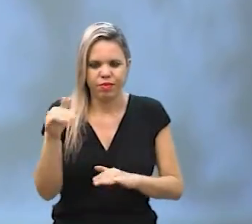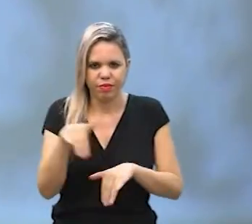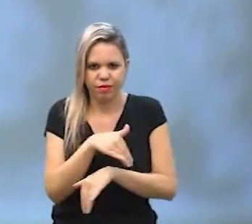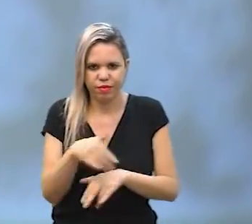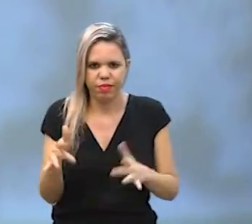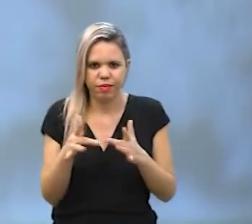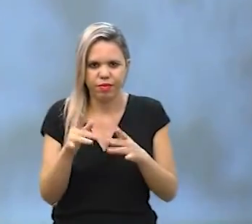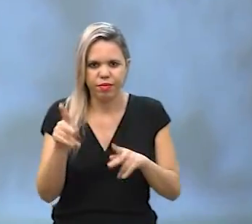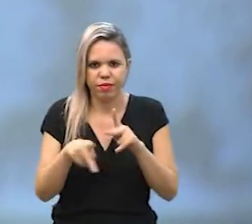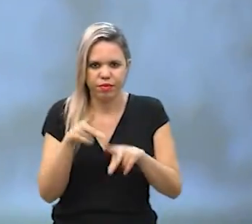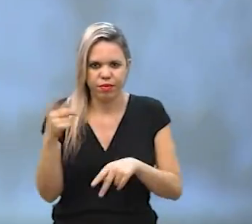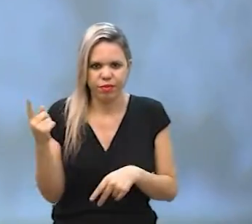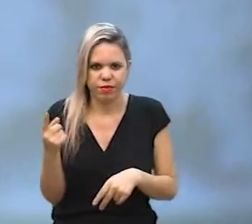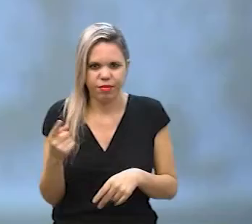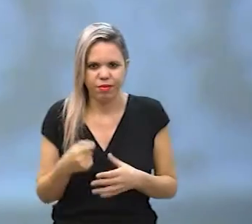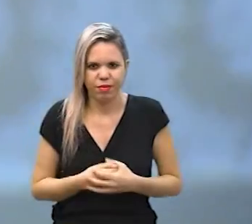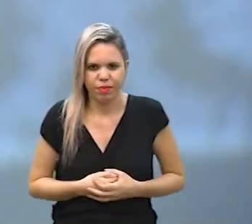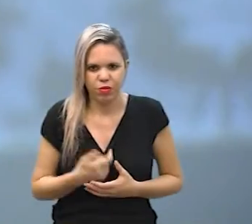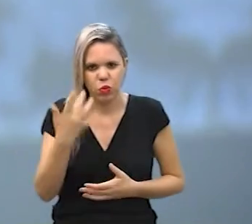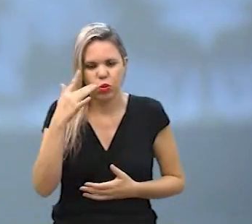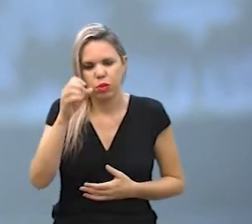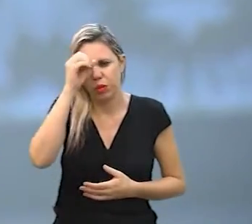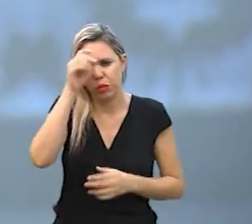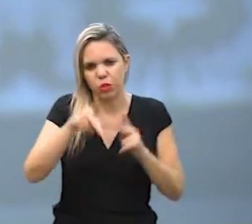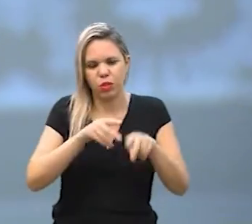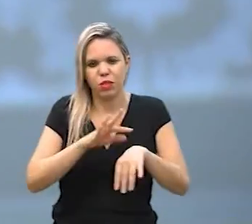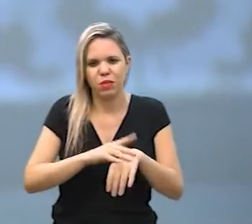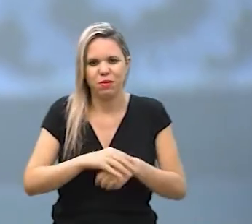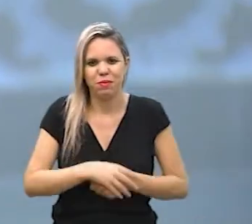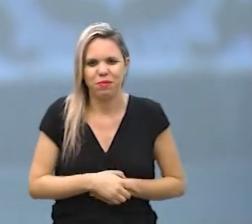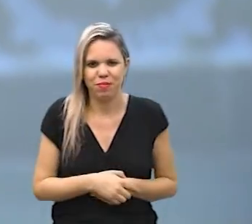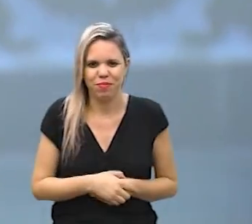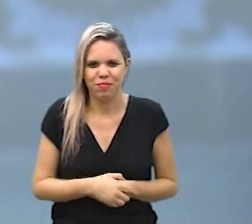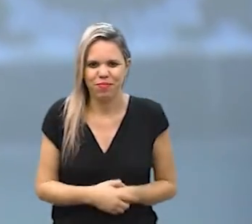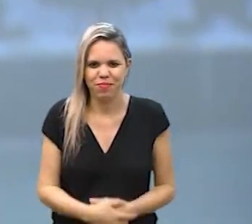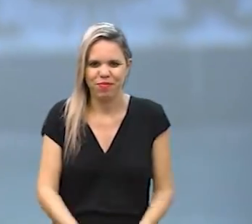do contato com outras pessoas, por não saber se a pessoa está doente ou não.